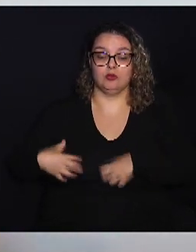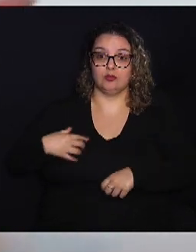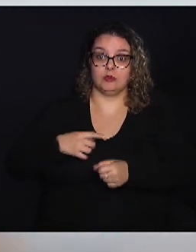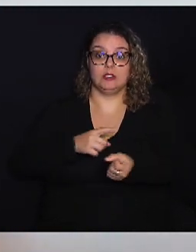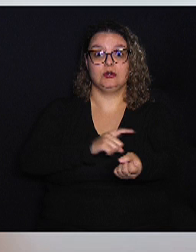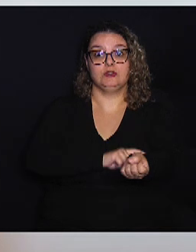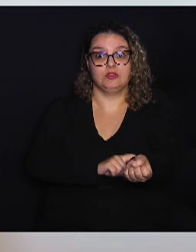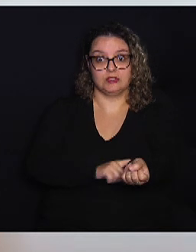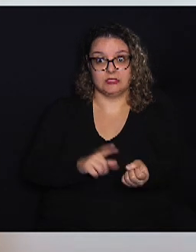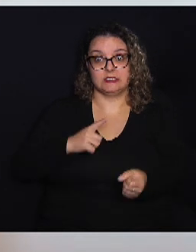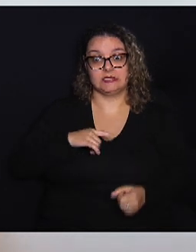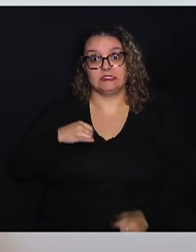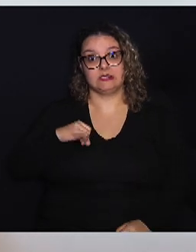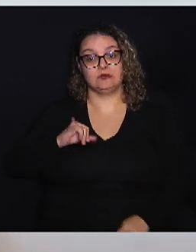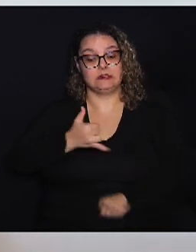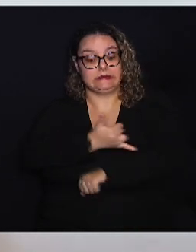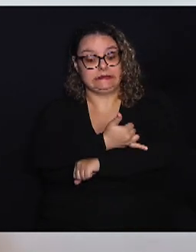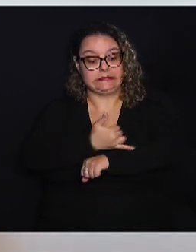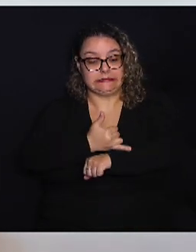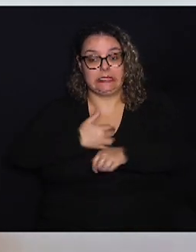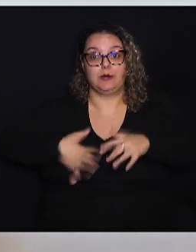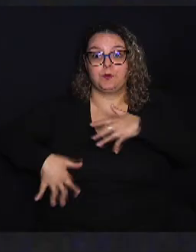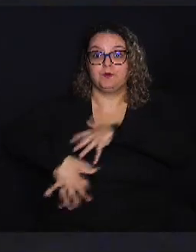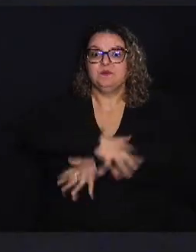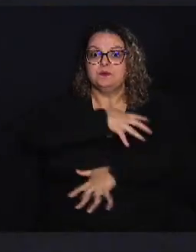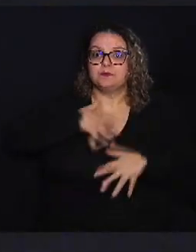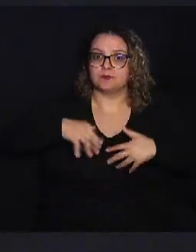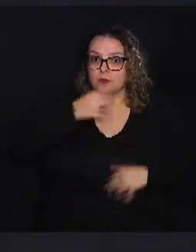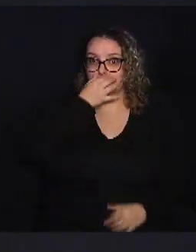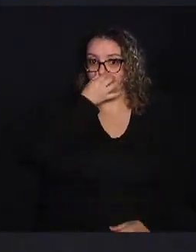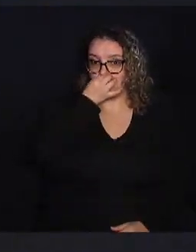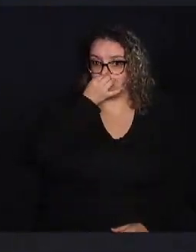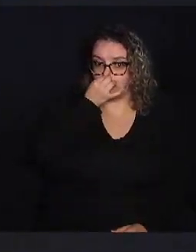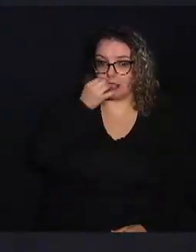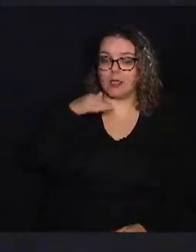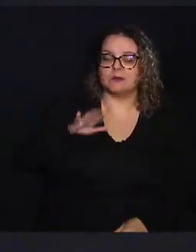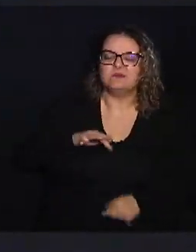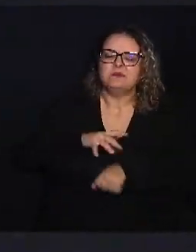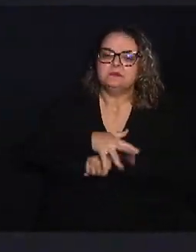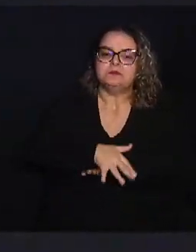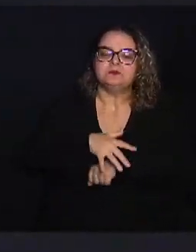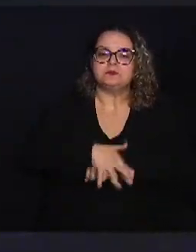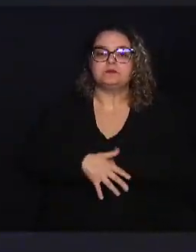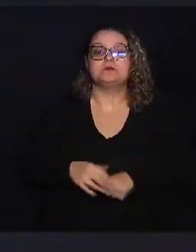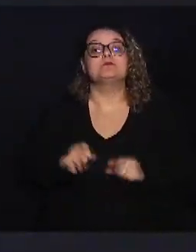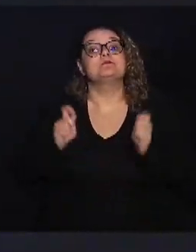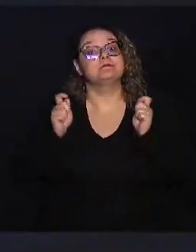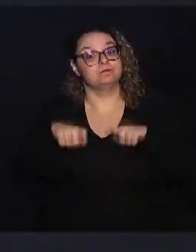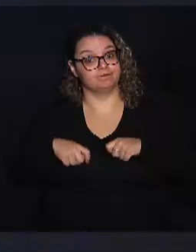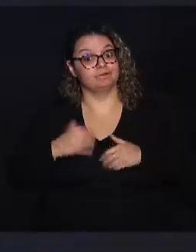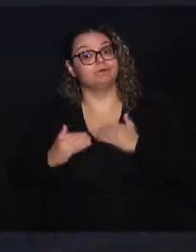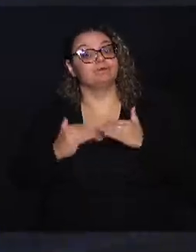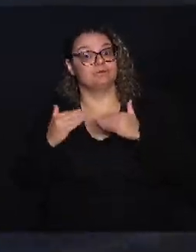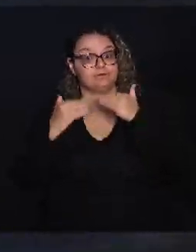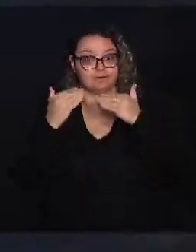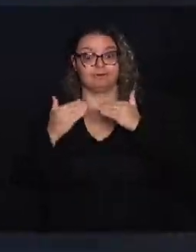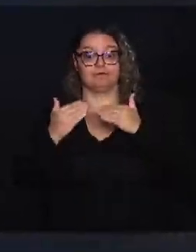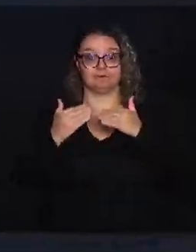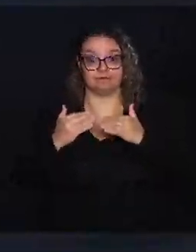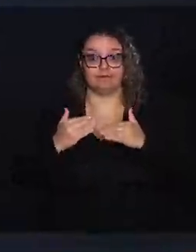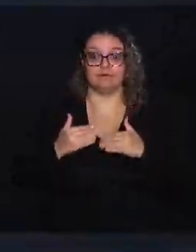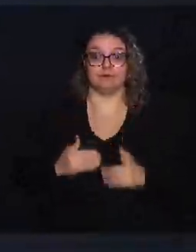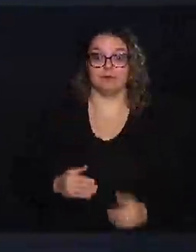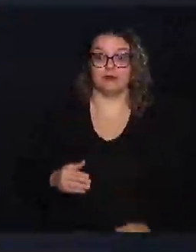houver muita gordura circulante, uma gordura mais inflamatória, existe possibilidade da pessoa desenvolver, né, a formação